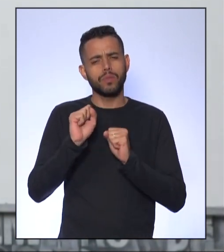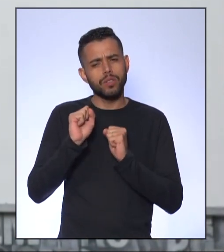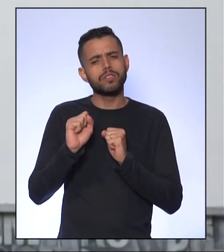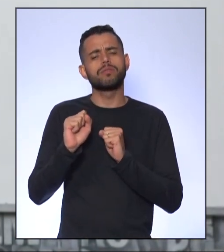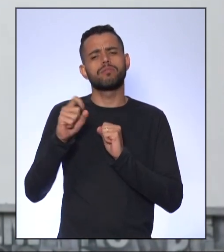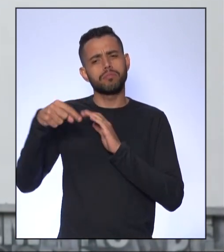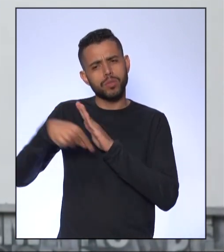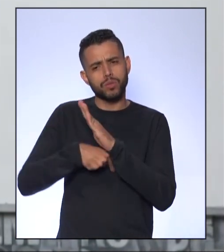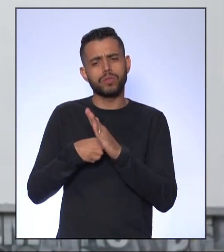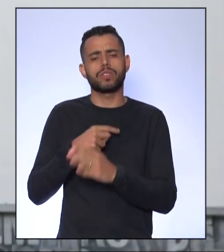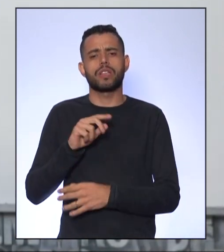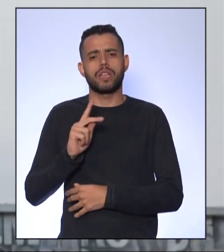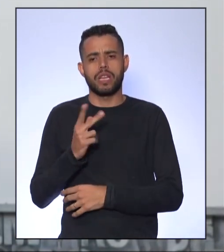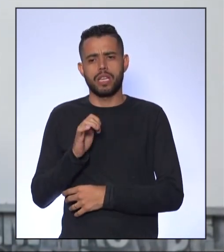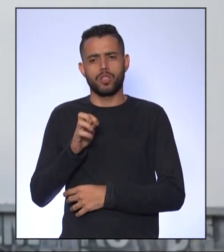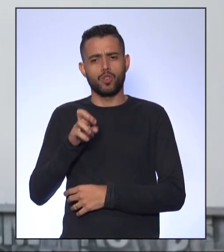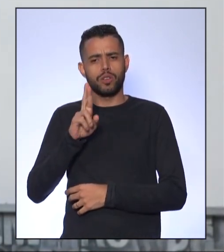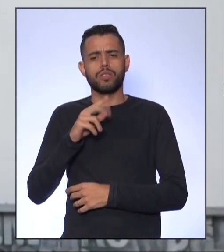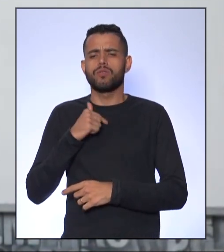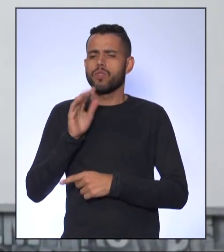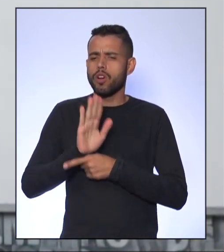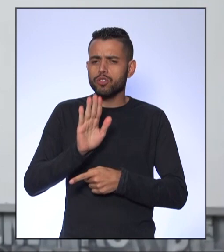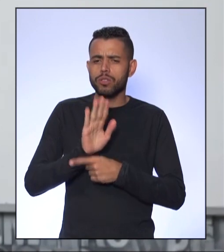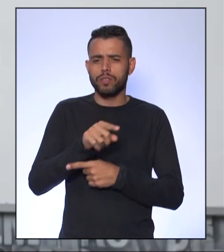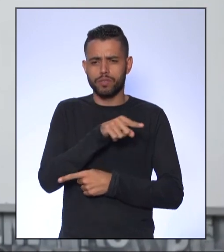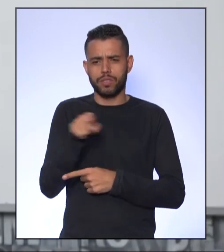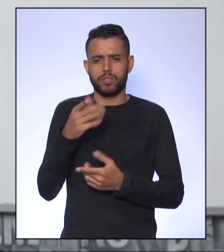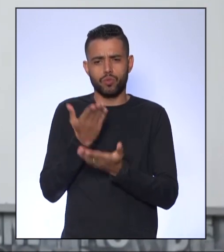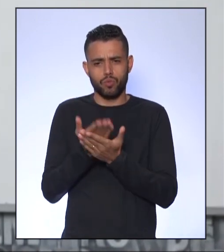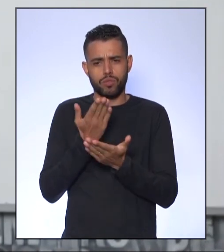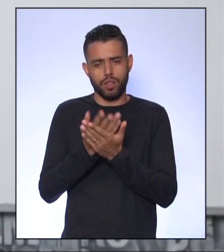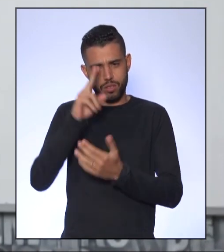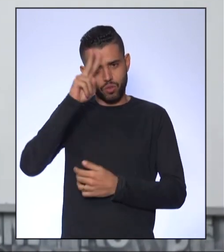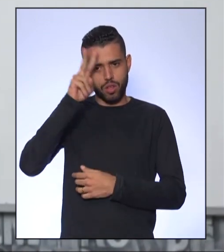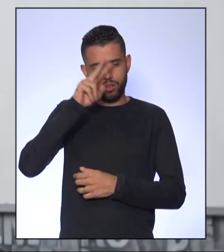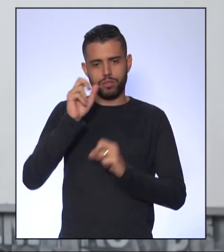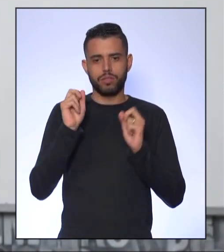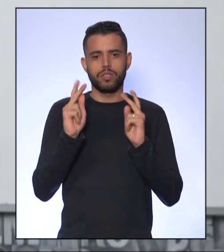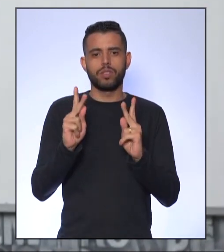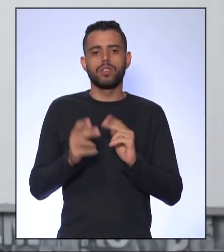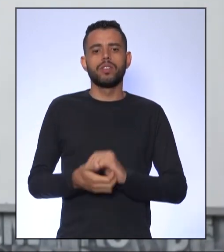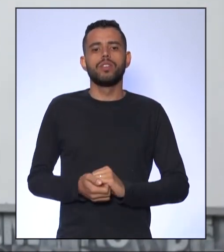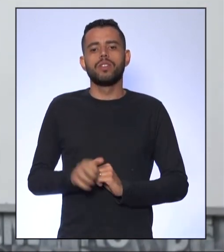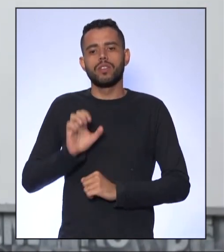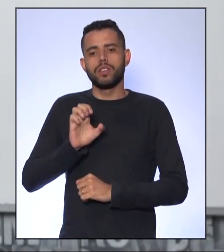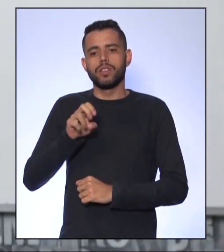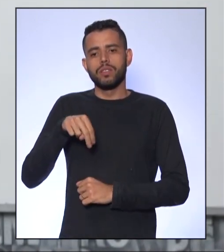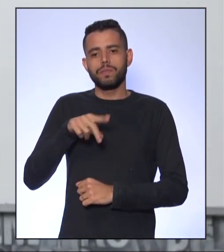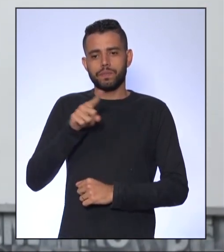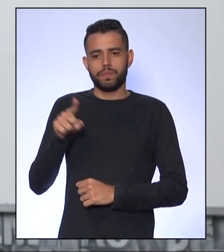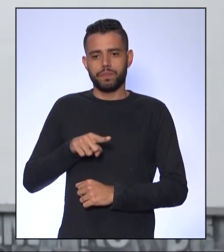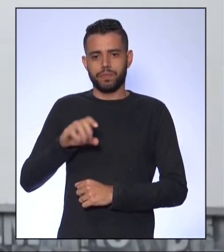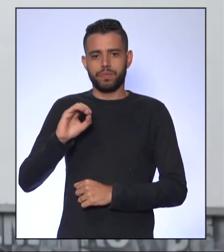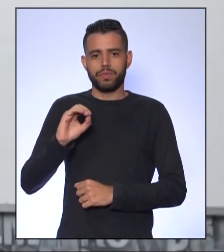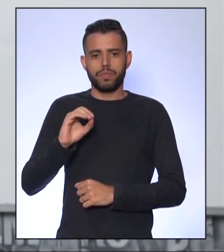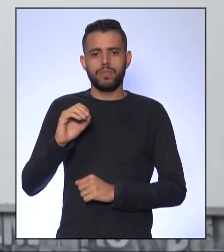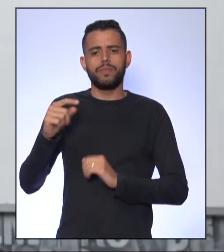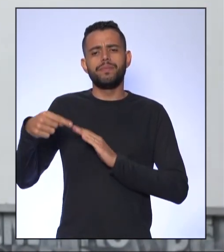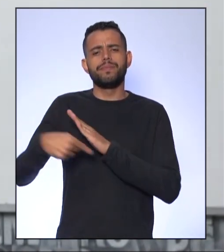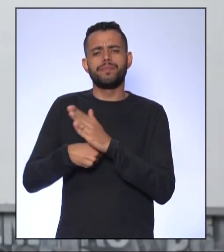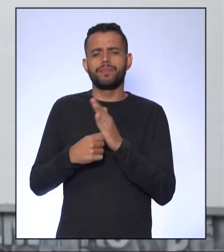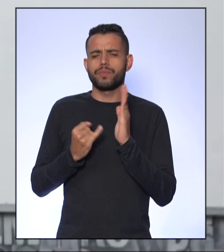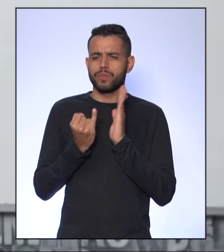ajudar a estudar história. Beleza? Aí vem aqui, o Enzo perguntou, o imposto é